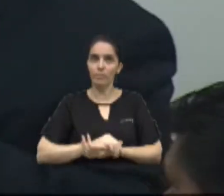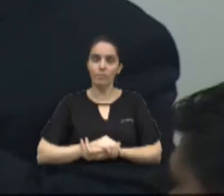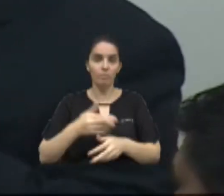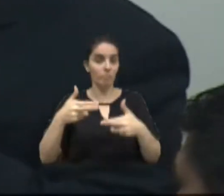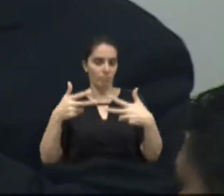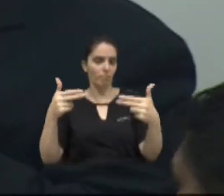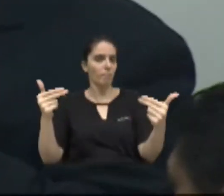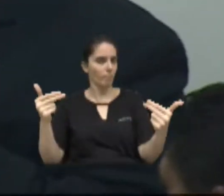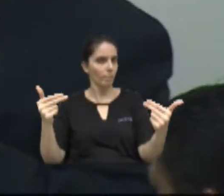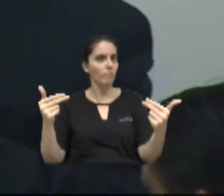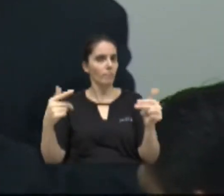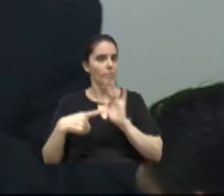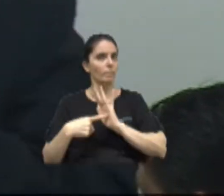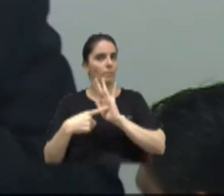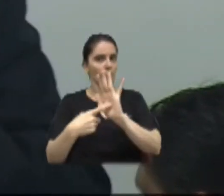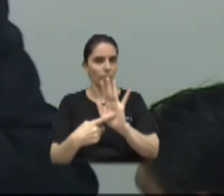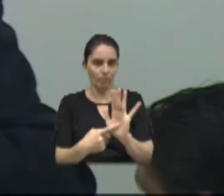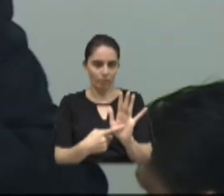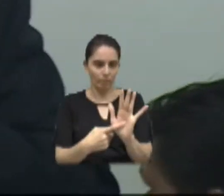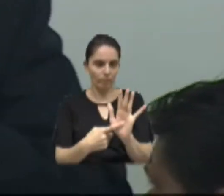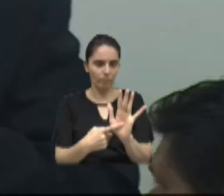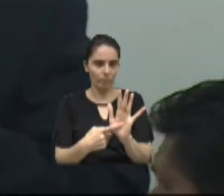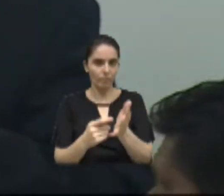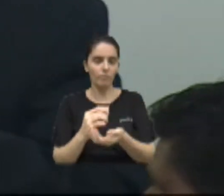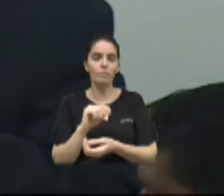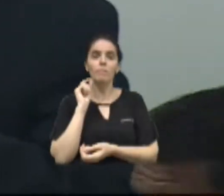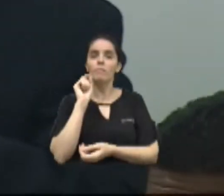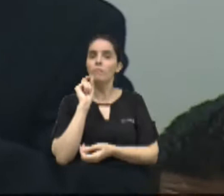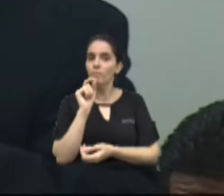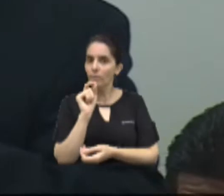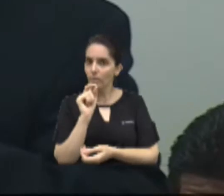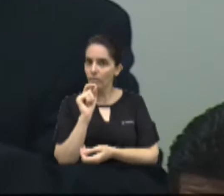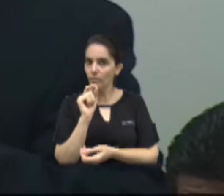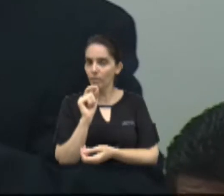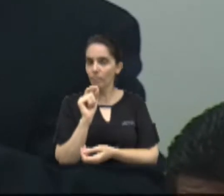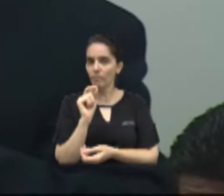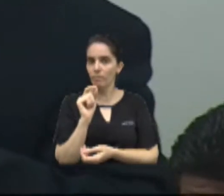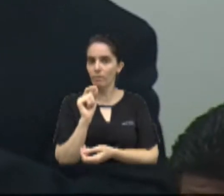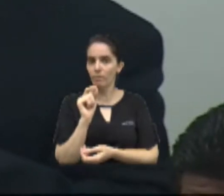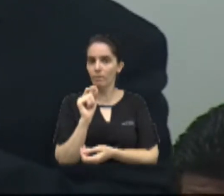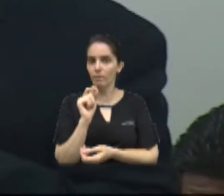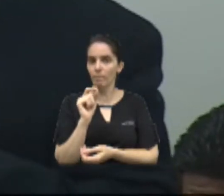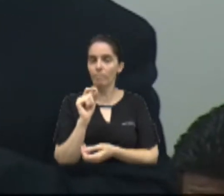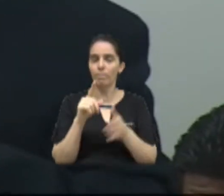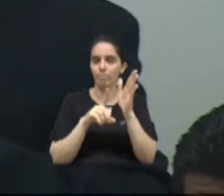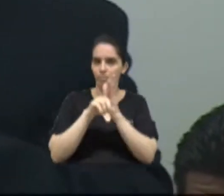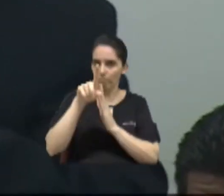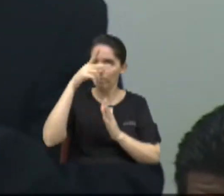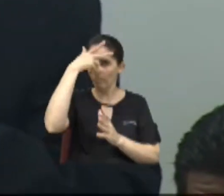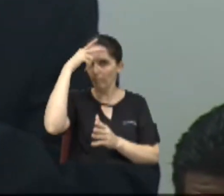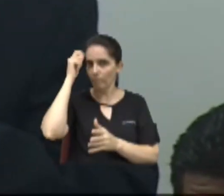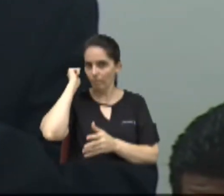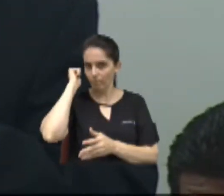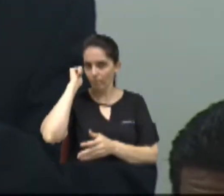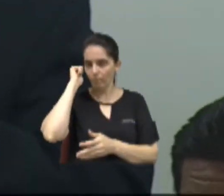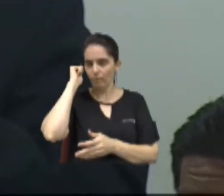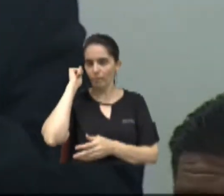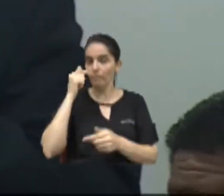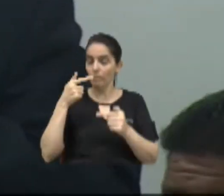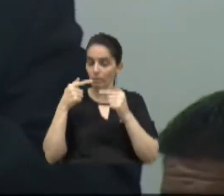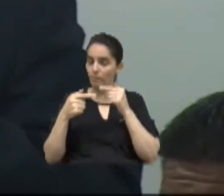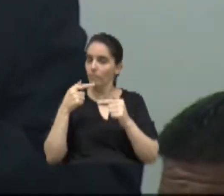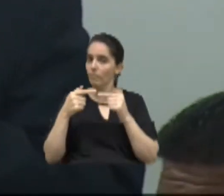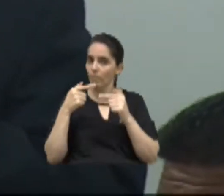várias fotos, trouxe essas fotos para que a gente pudesse fazer também um requerimento para poder